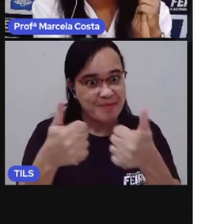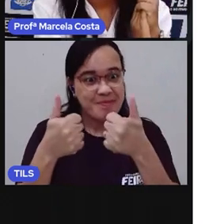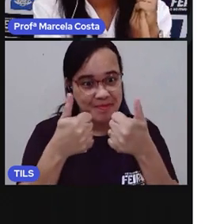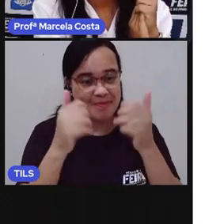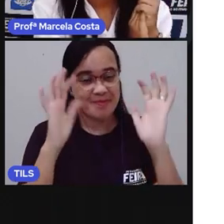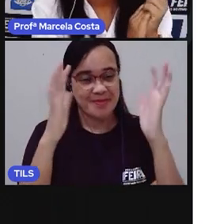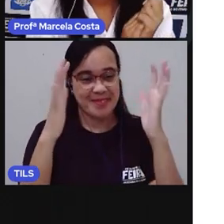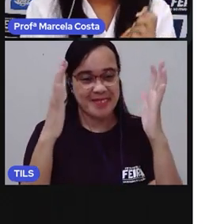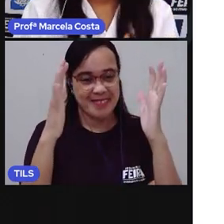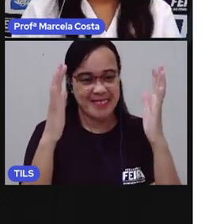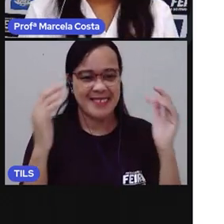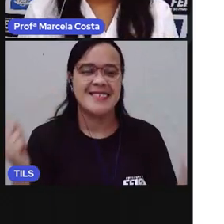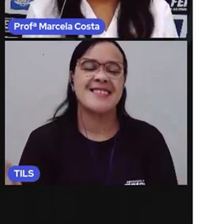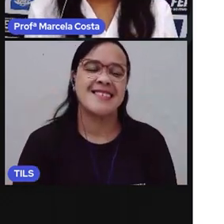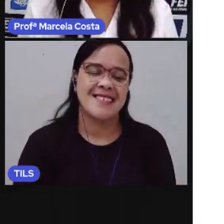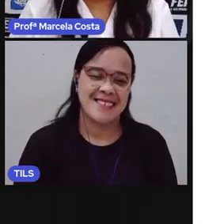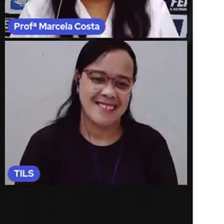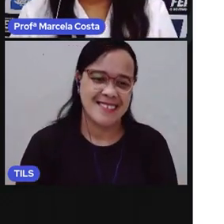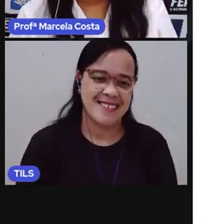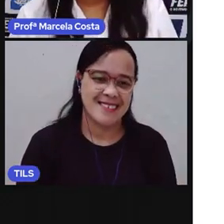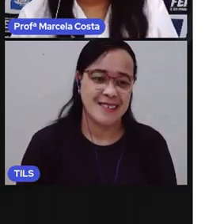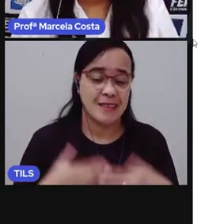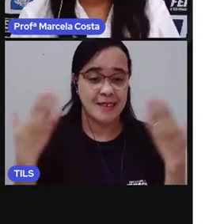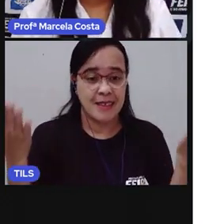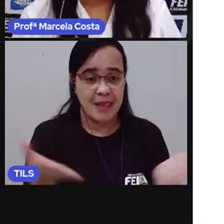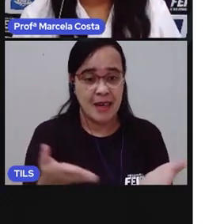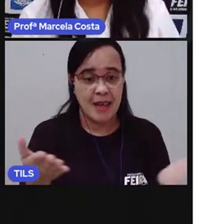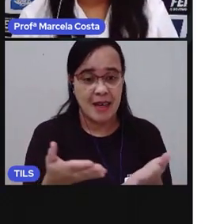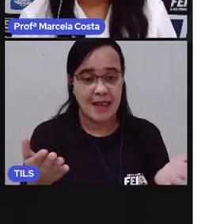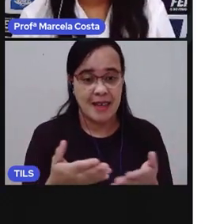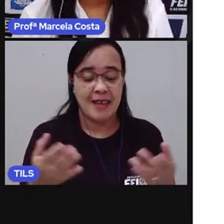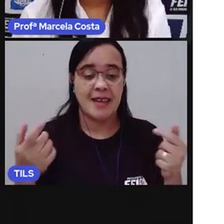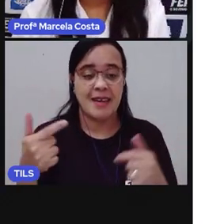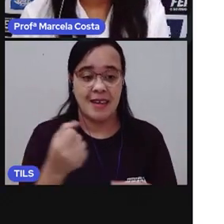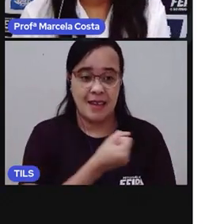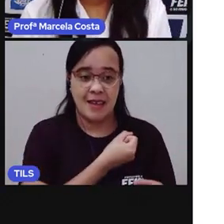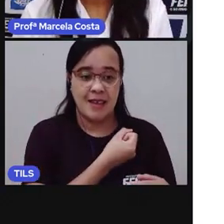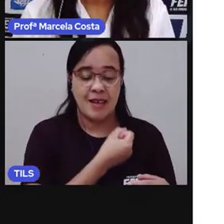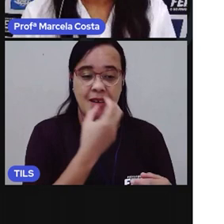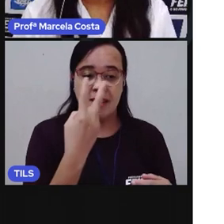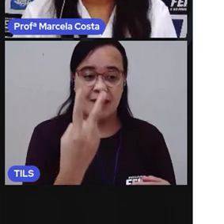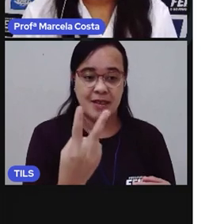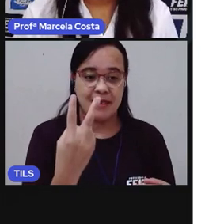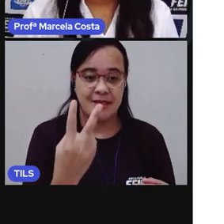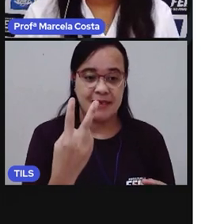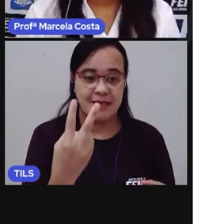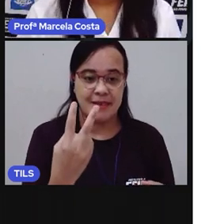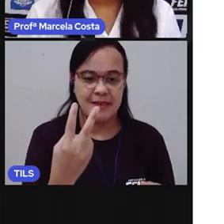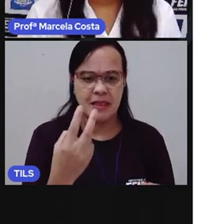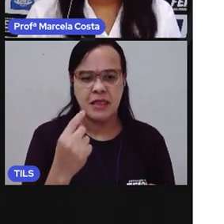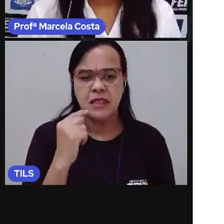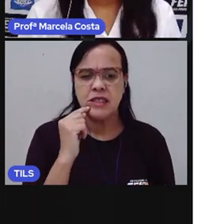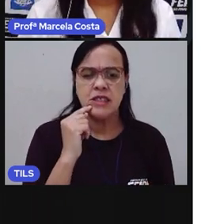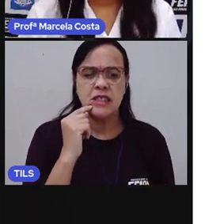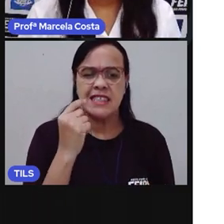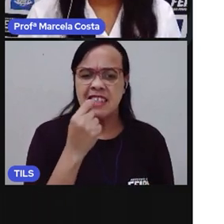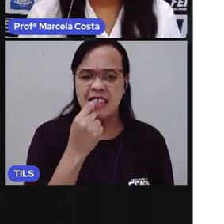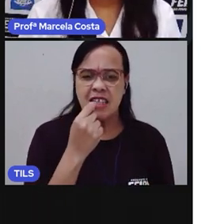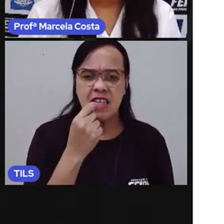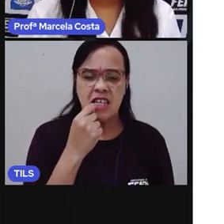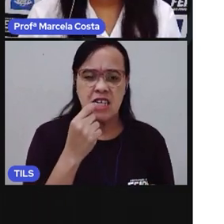o e agora a segunda a sentença diz assim Quantos dentes tem na